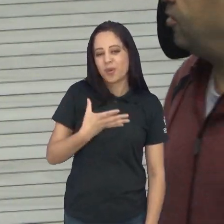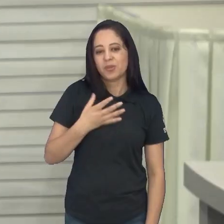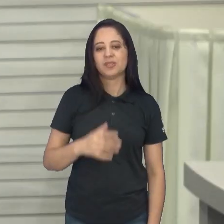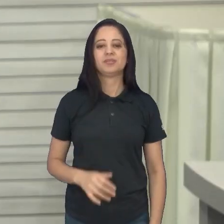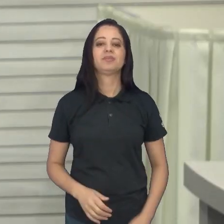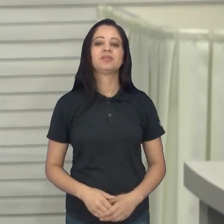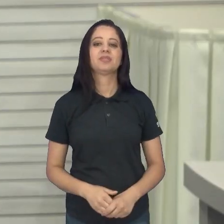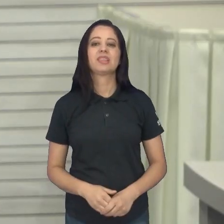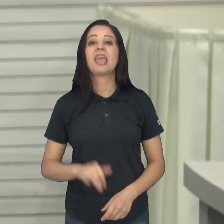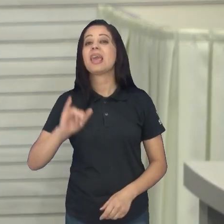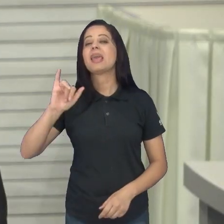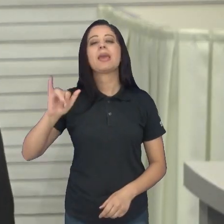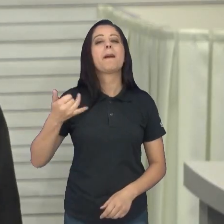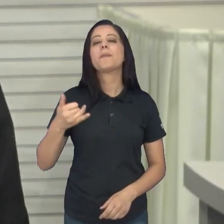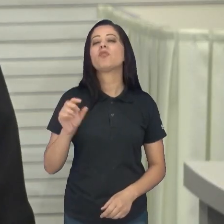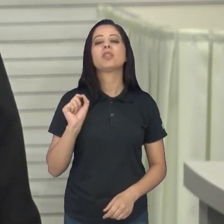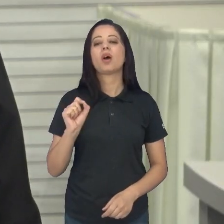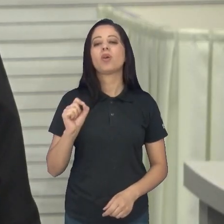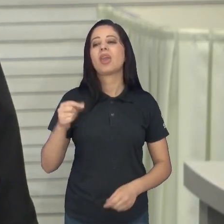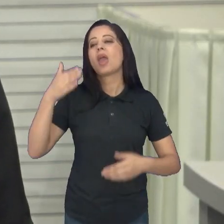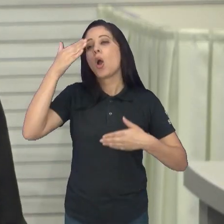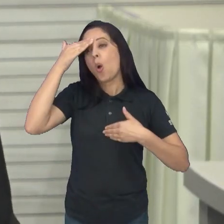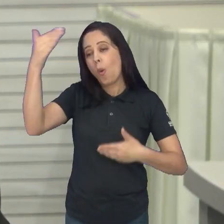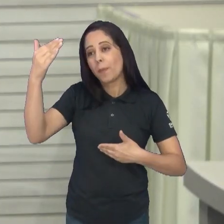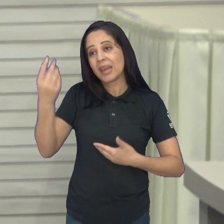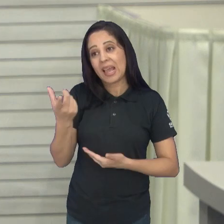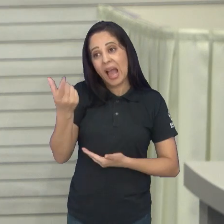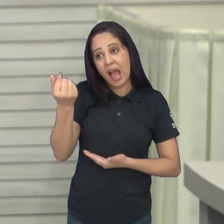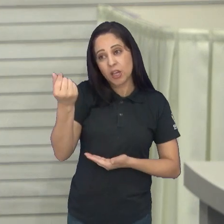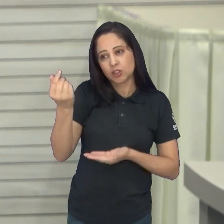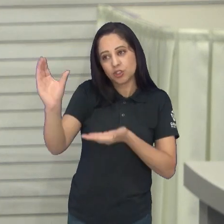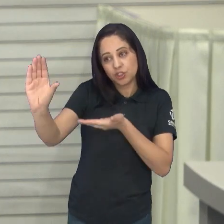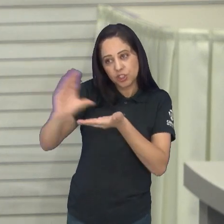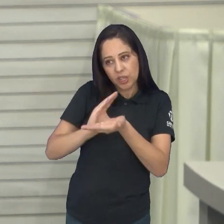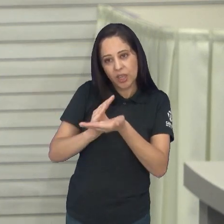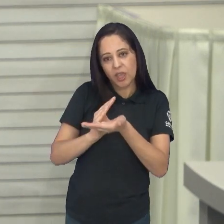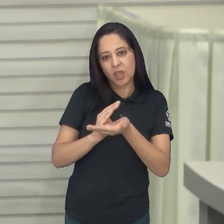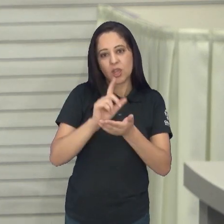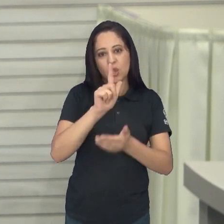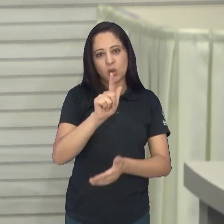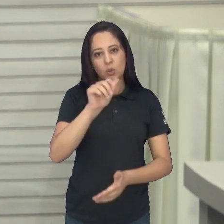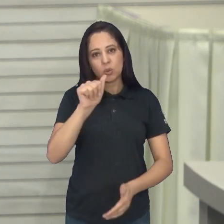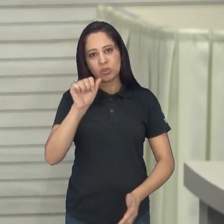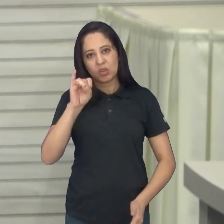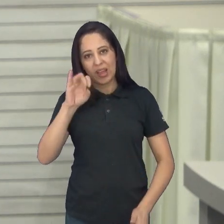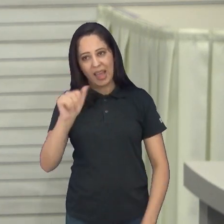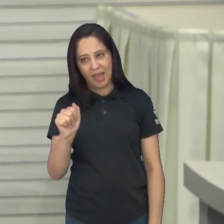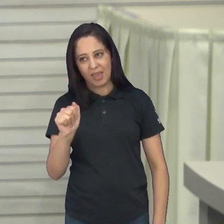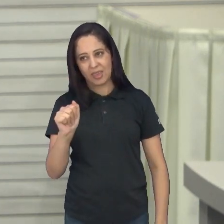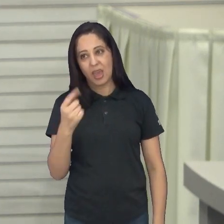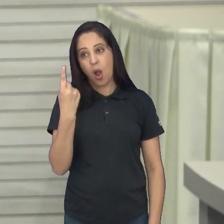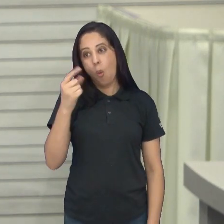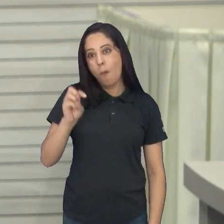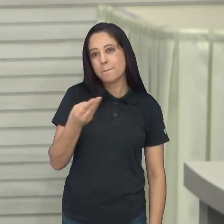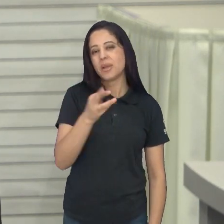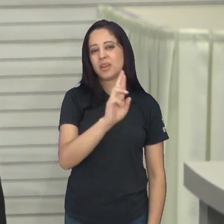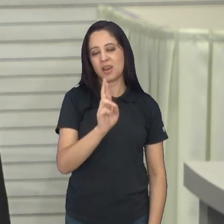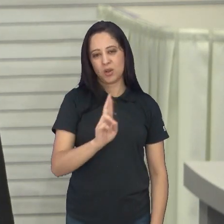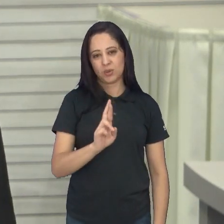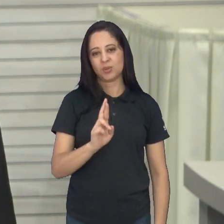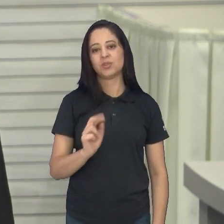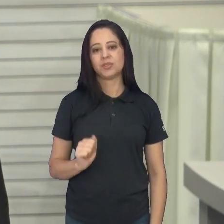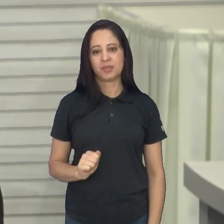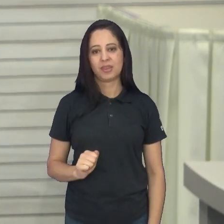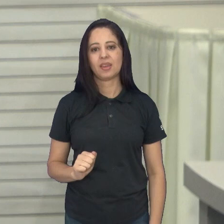aqui olho no olho, agradecer pela emenda que o senhor deixou lá no Gaia de R$1 milhão, que está sendo muito bem